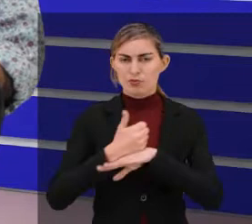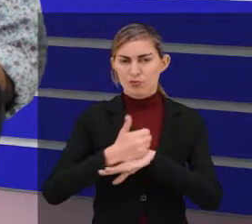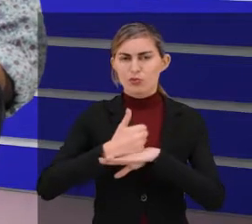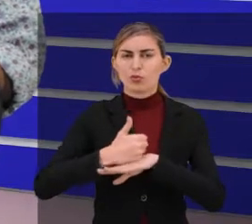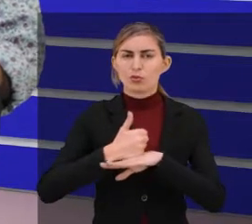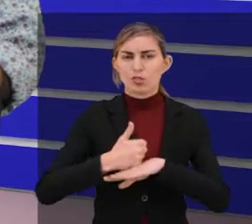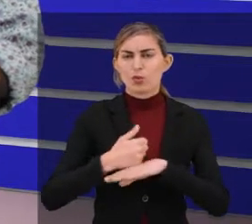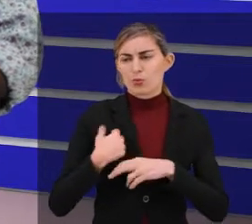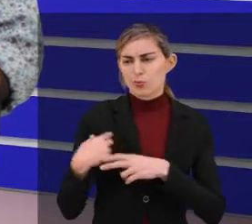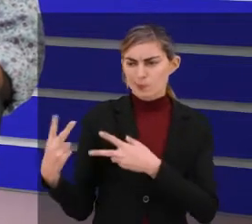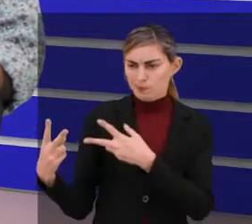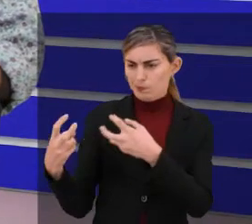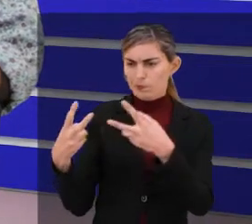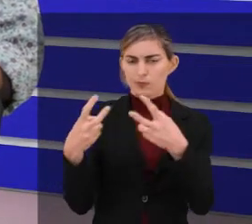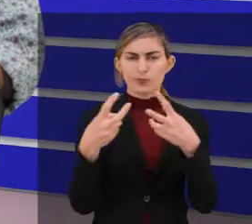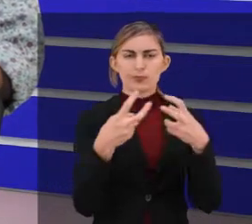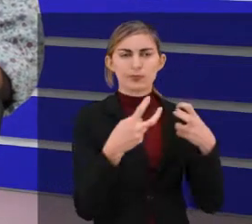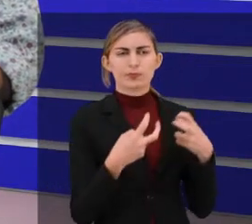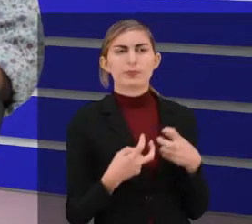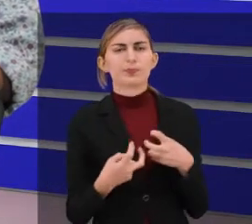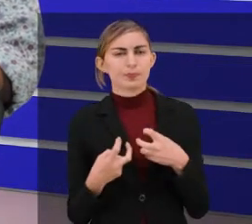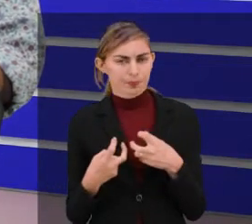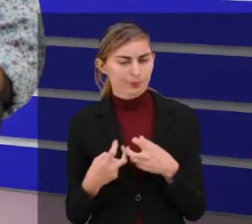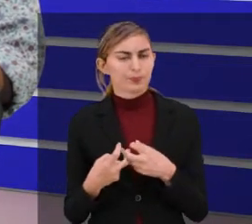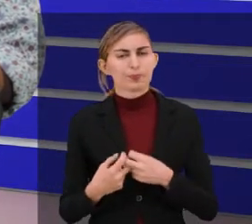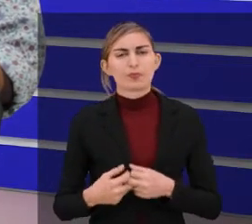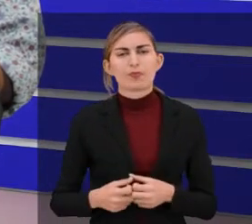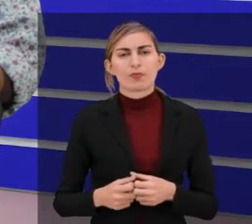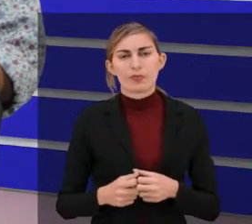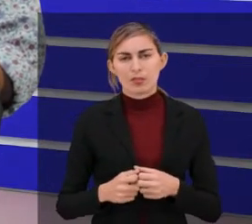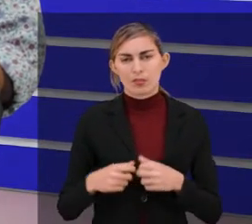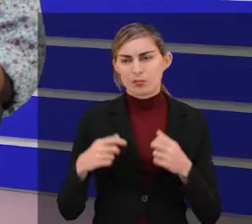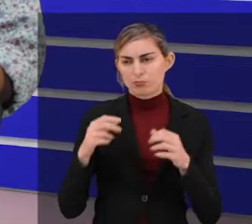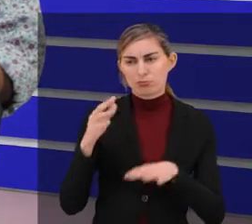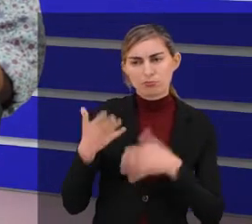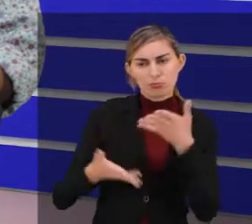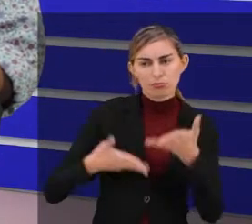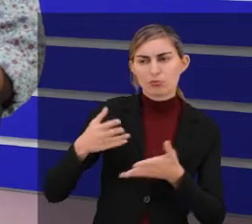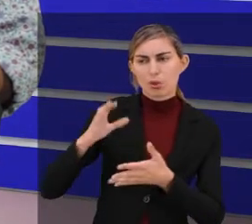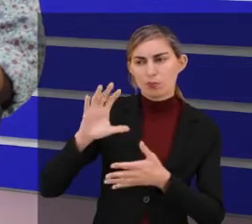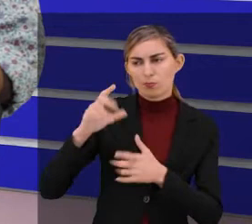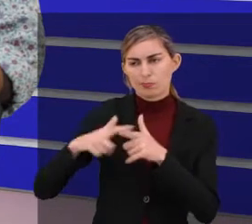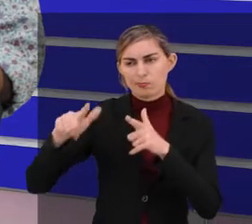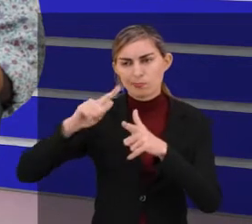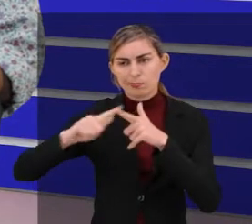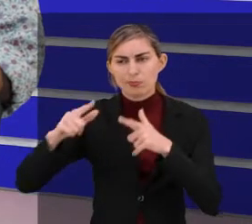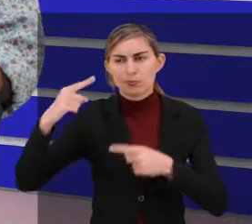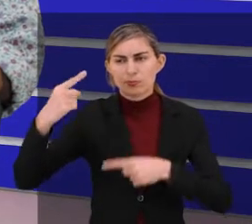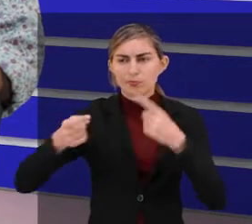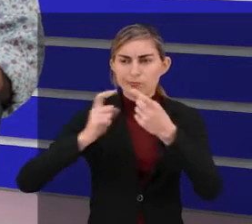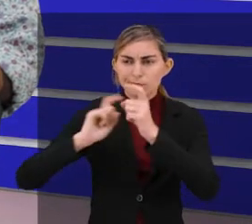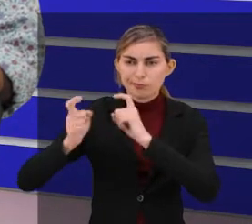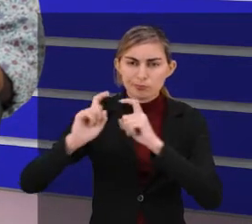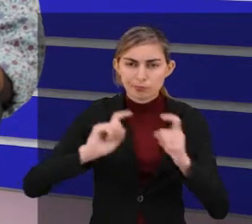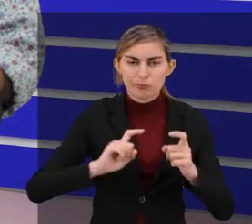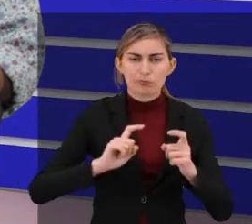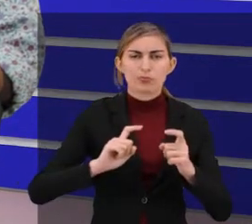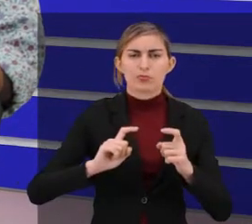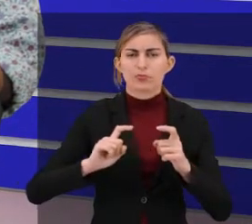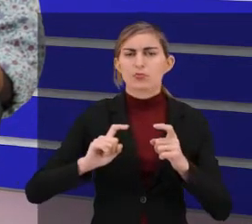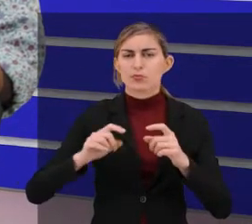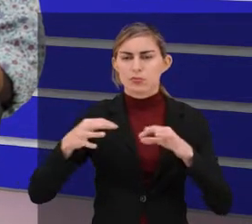profissional, Iris, eu pude perceber que tratar conflitos, negociar de uma